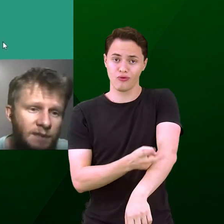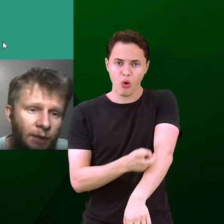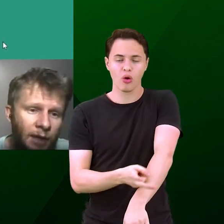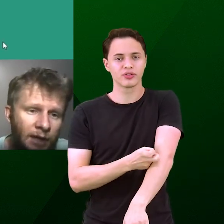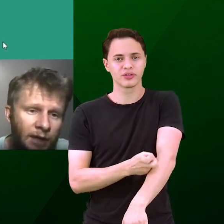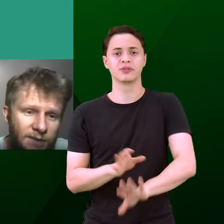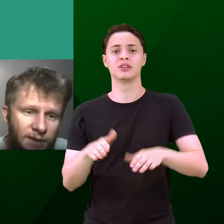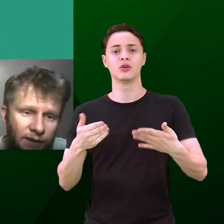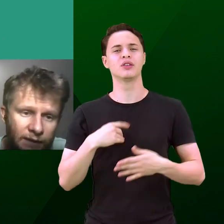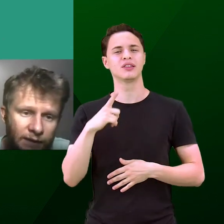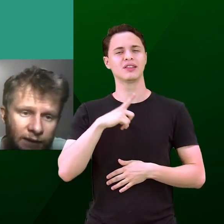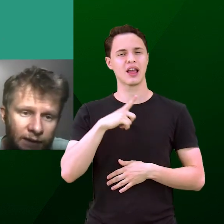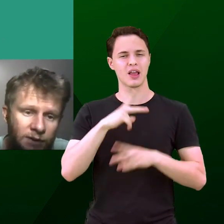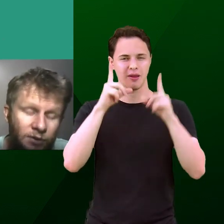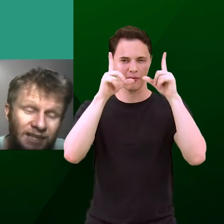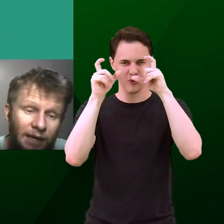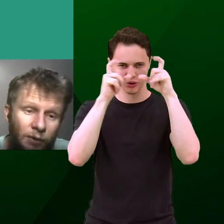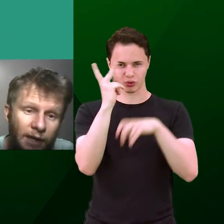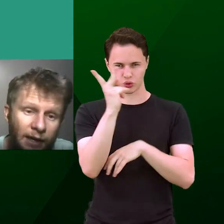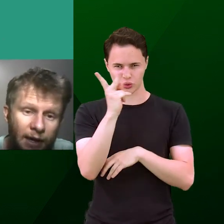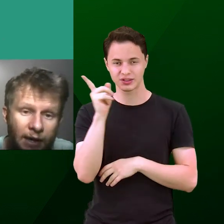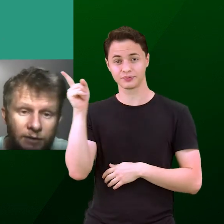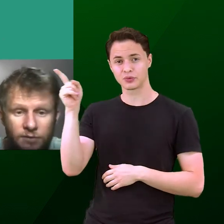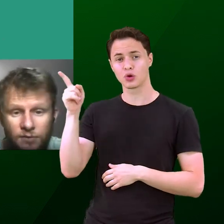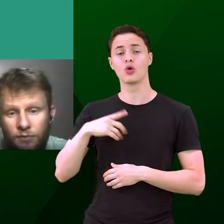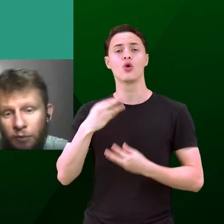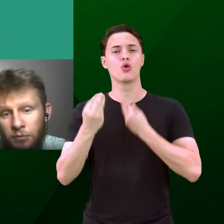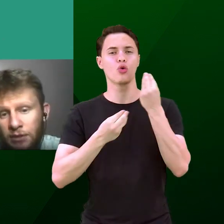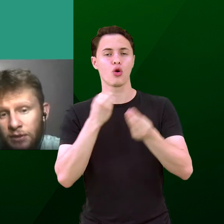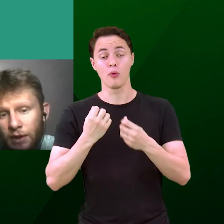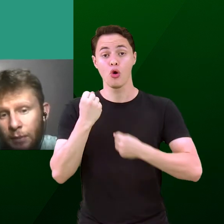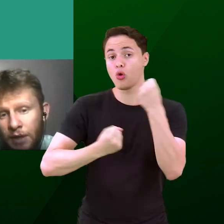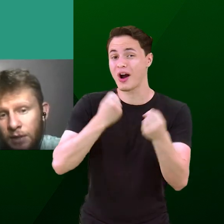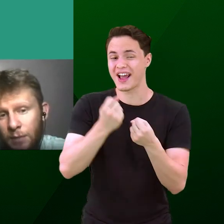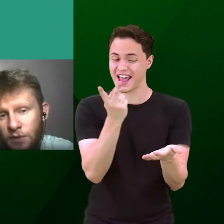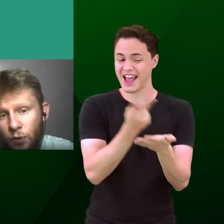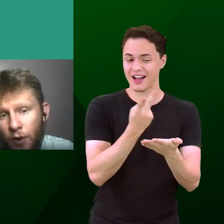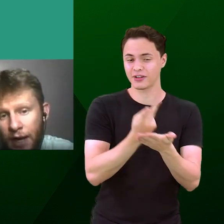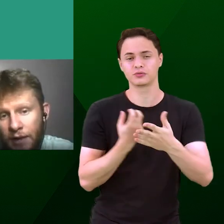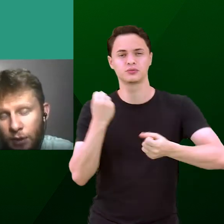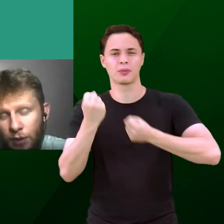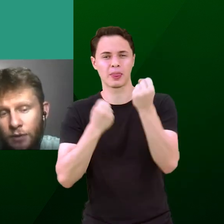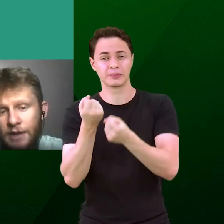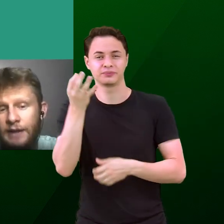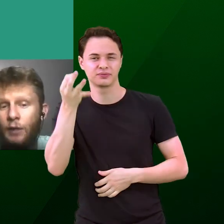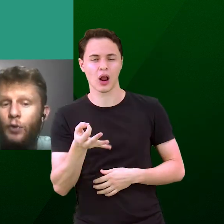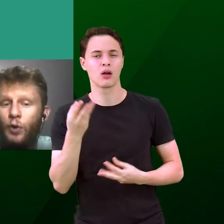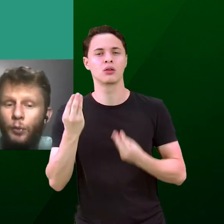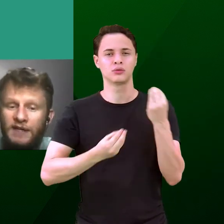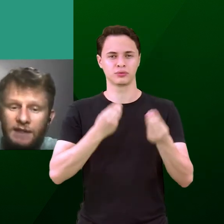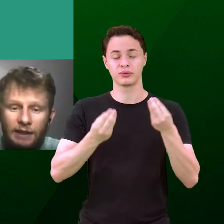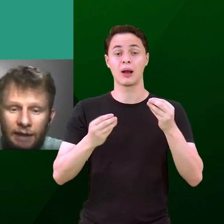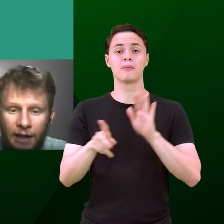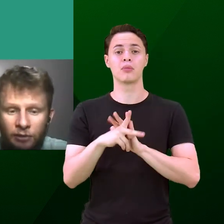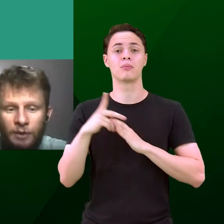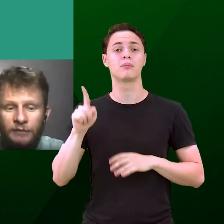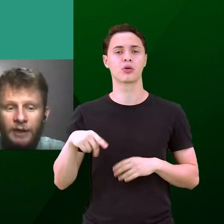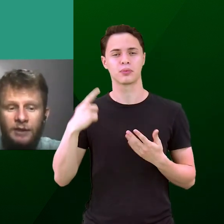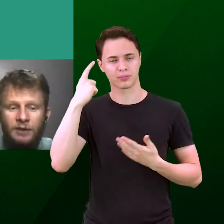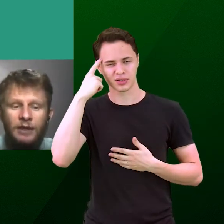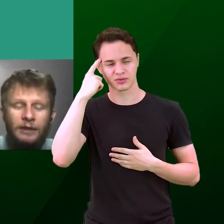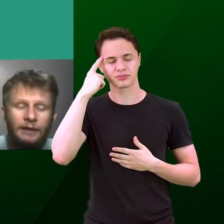mas não é a regra. Normalmente a gente recomenda que se use um calçado para não machucar o pé embaixo, para ter uma pisada mais confortável, para